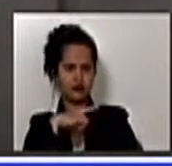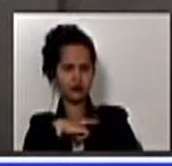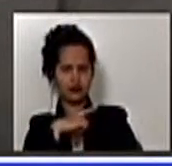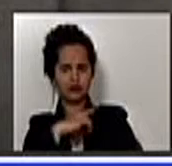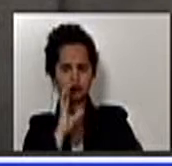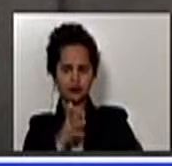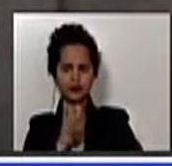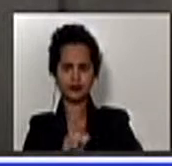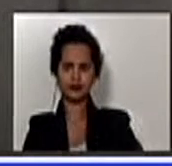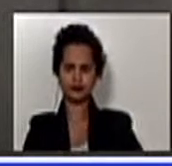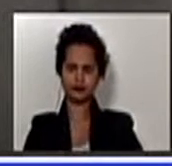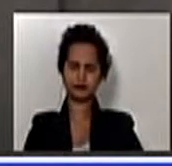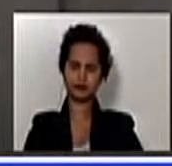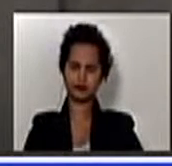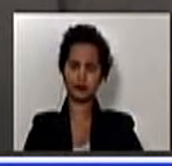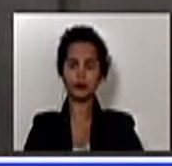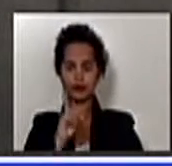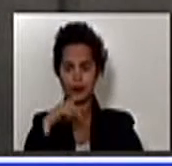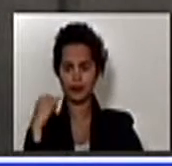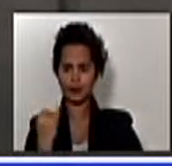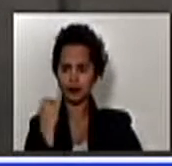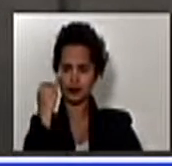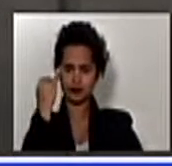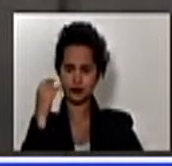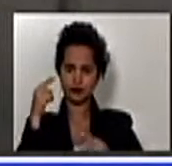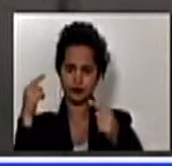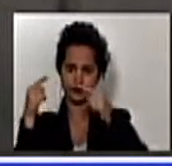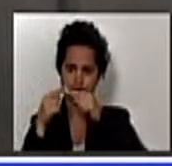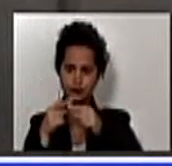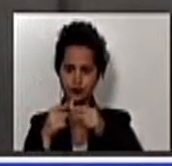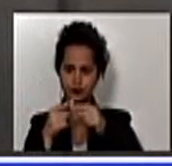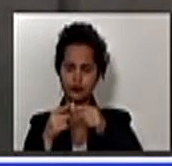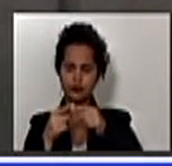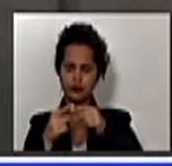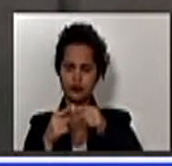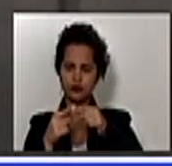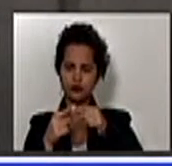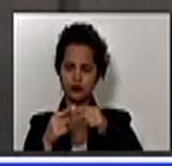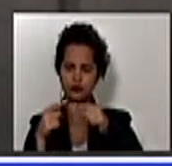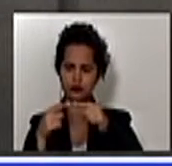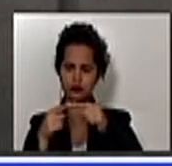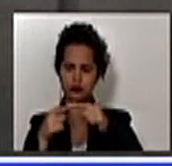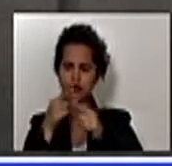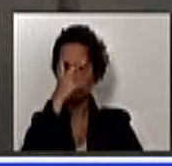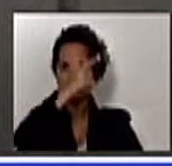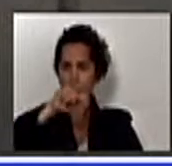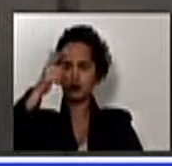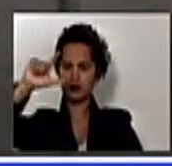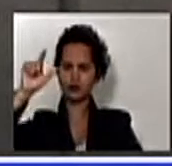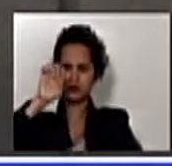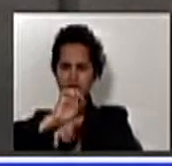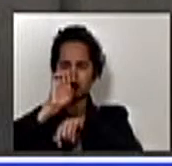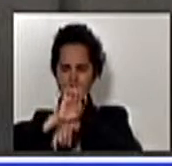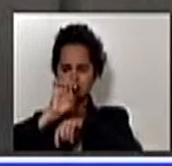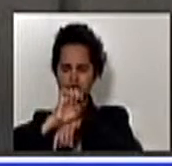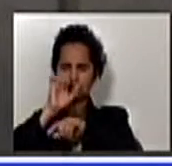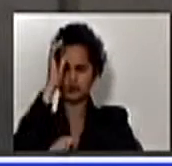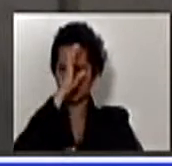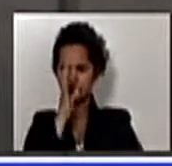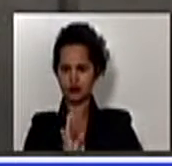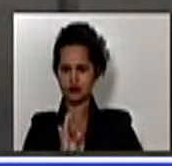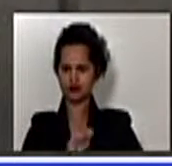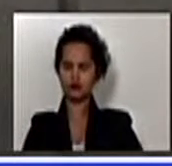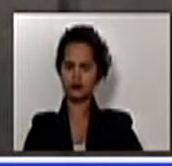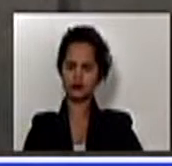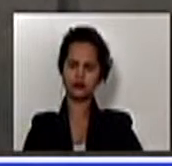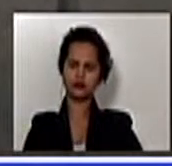performance importante em relação aos outros estados da nossa federação.